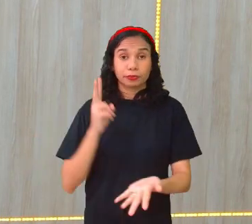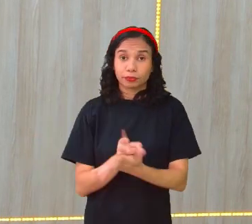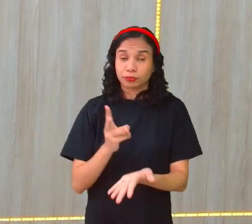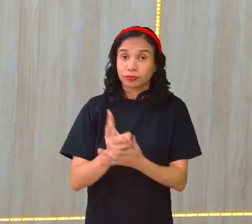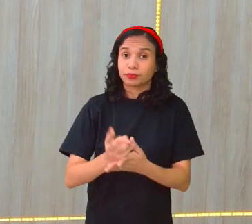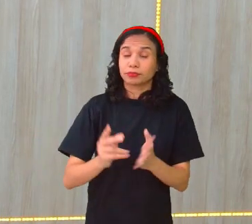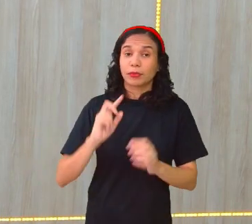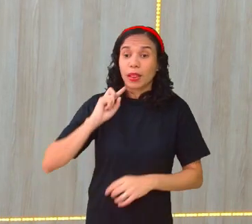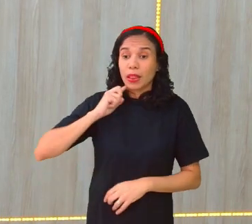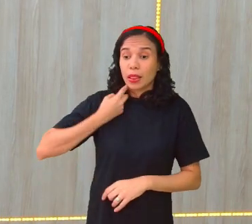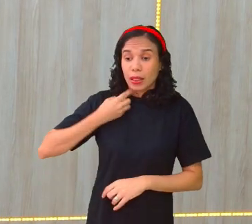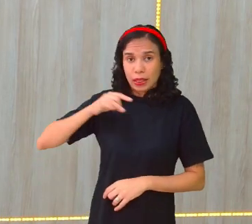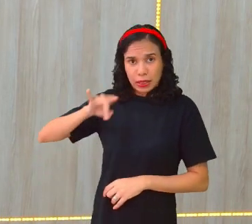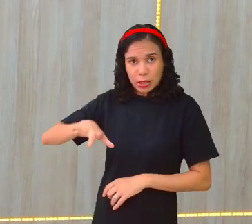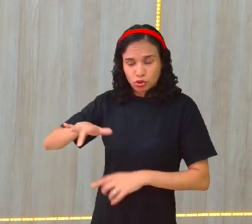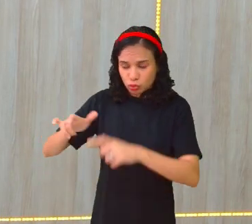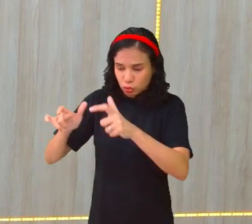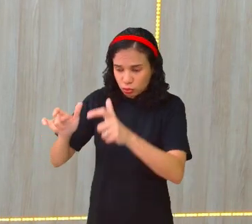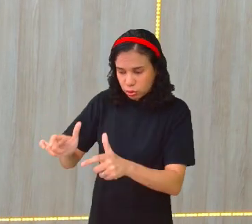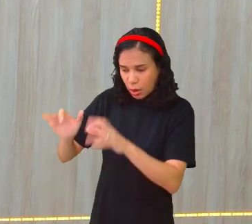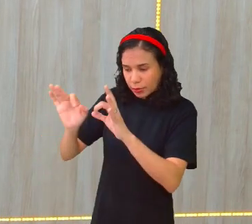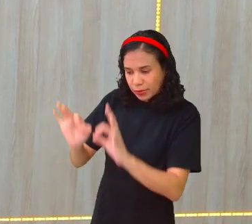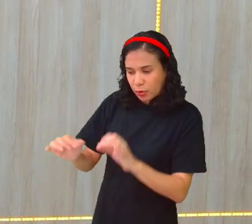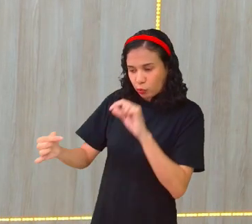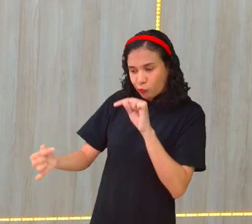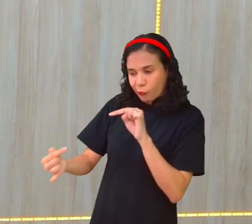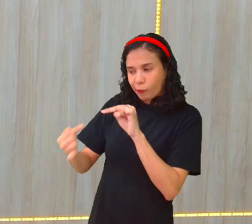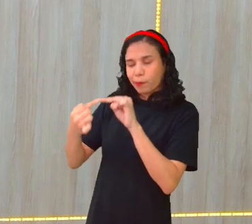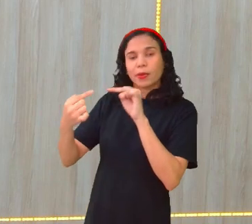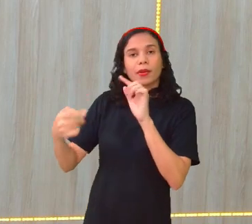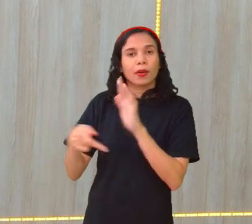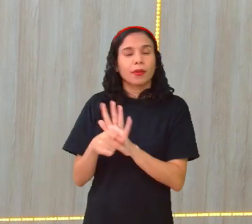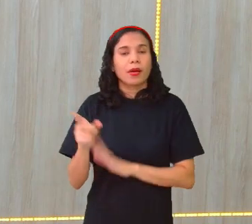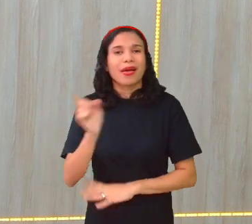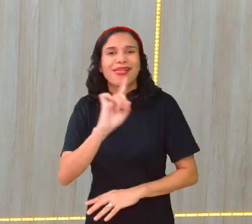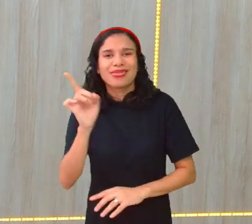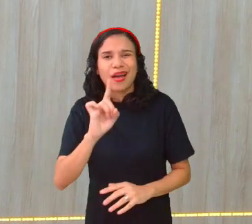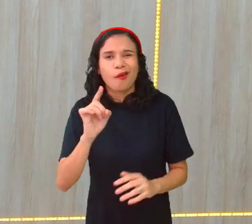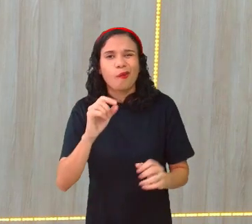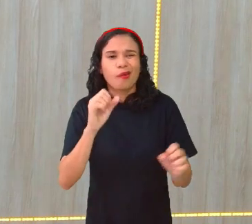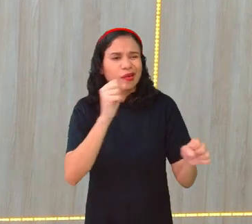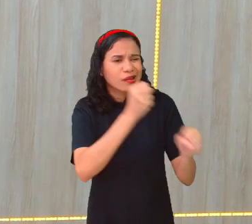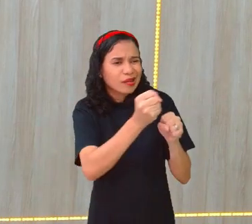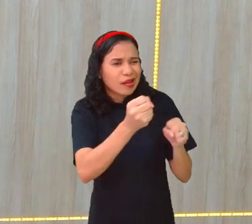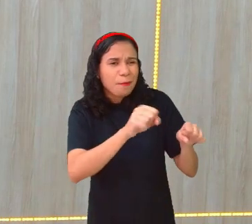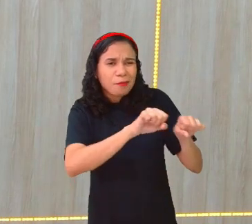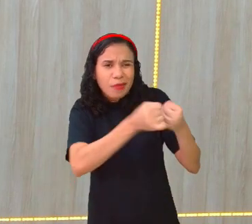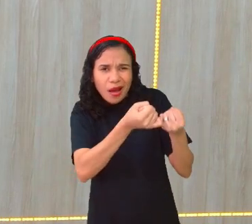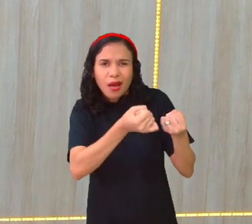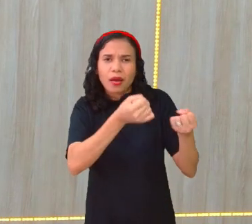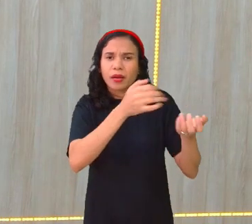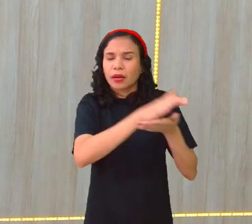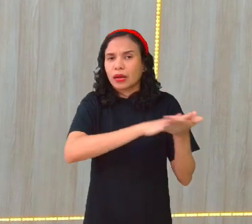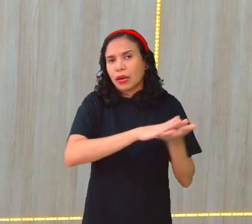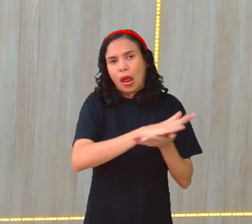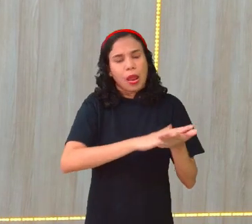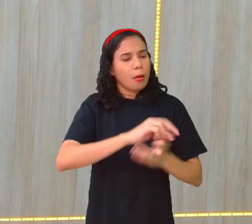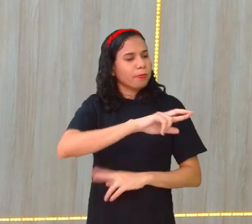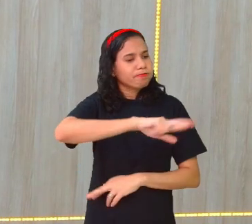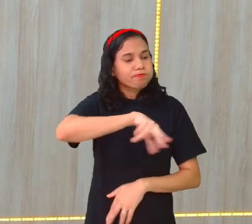jogar o lixo no local adequado, não é? Não destruir o local que você estiver